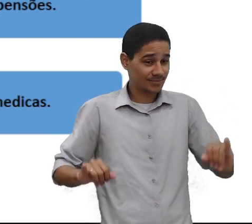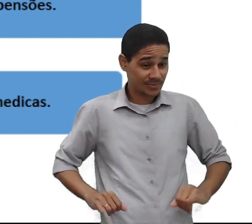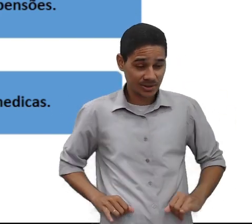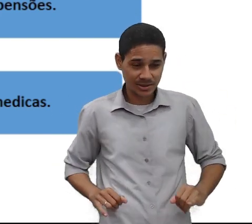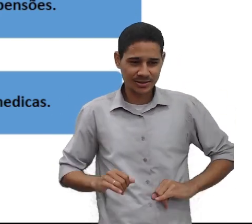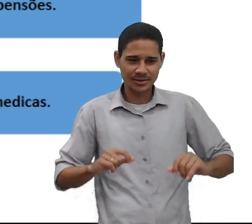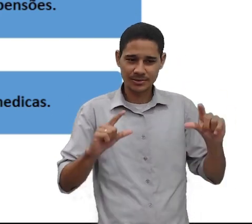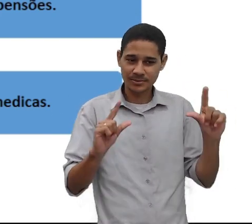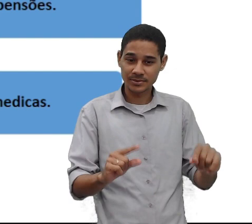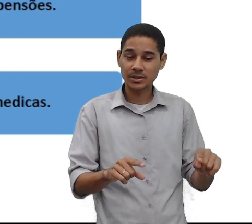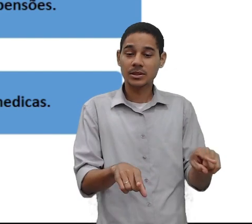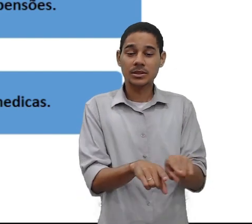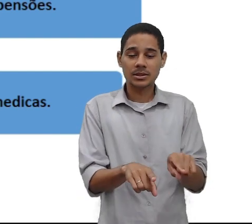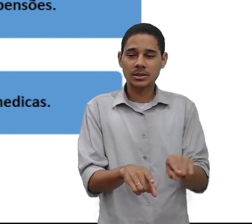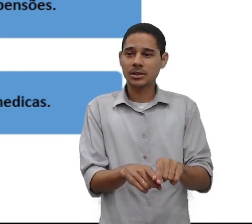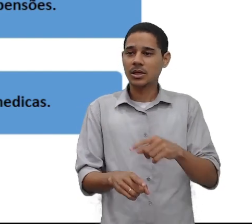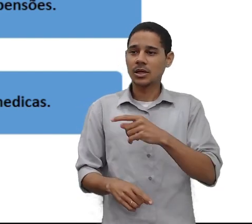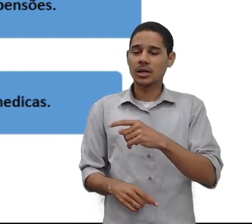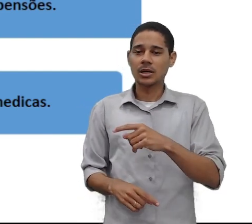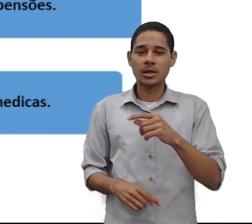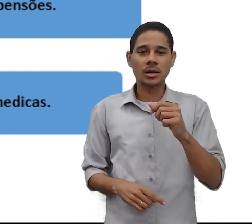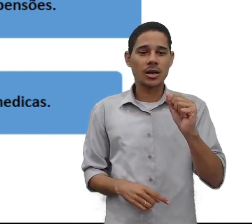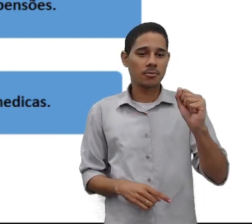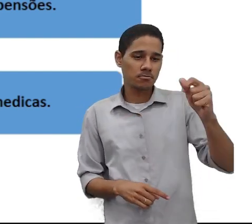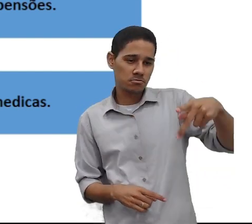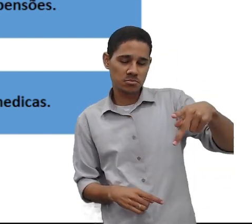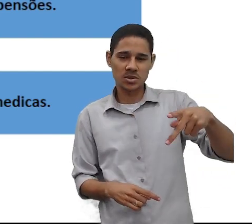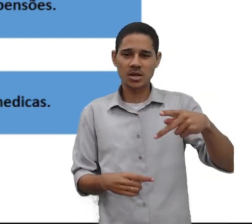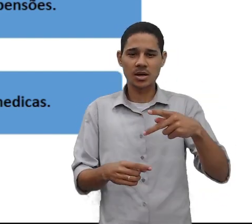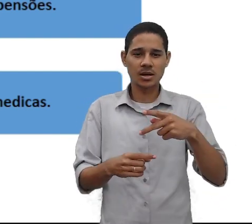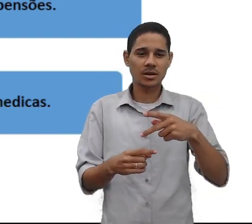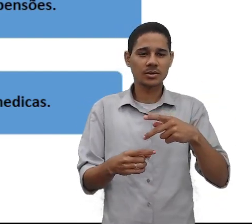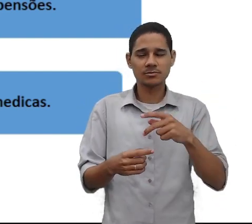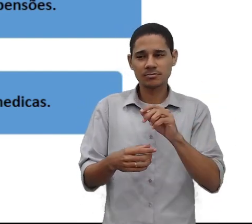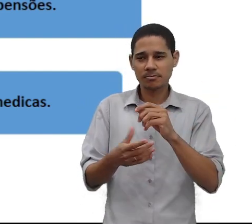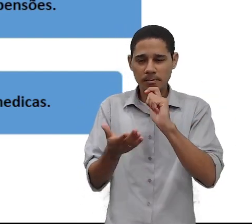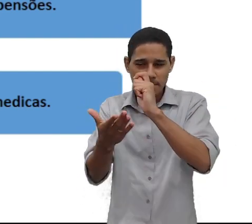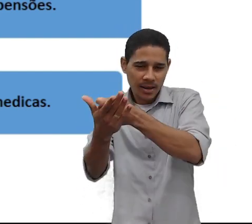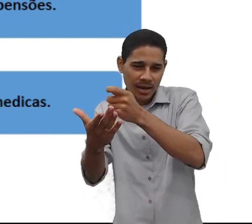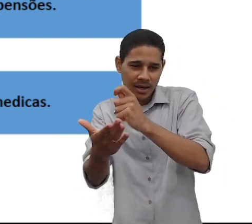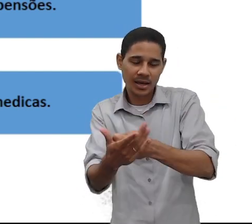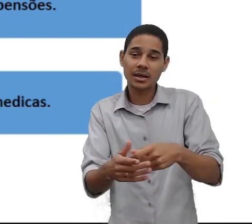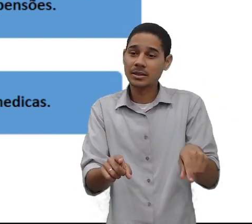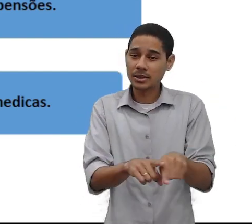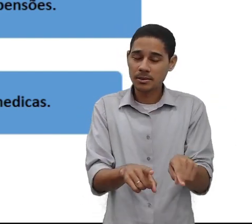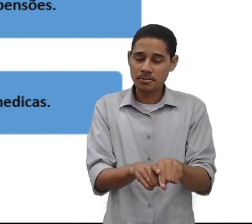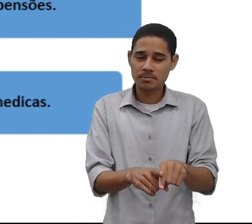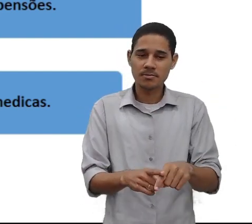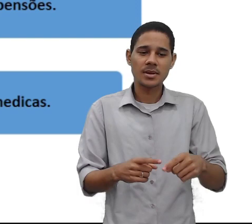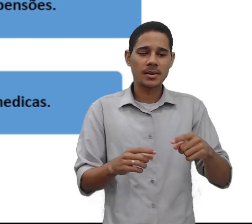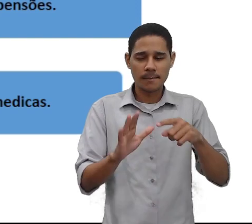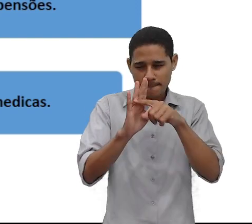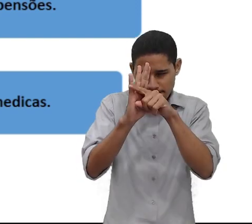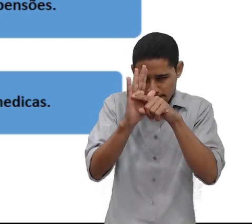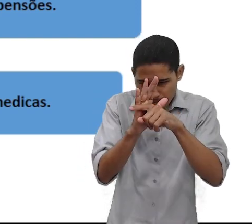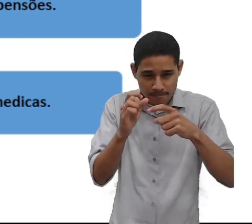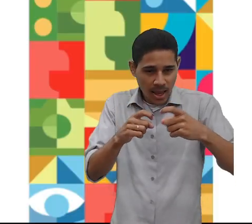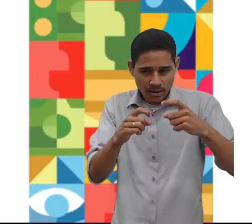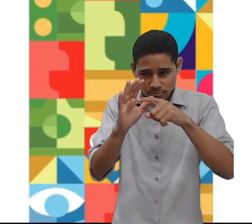benefícios, auxílios, aposentadorias e pensões e custos com perícias médicas.